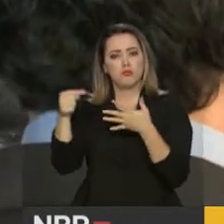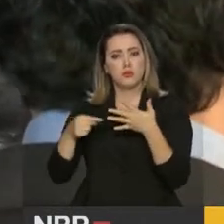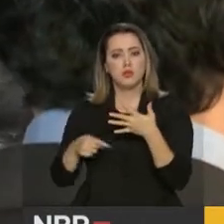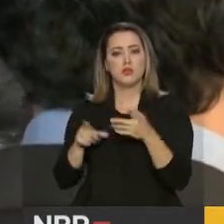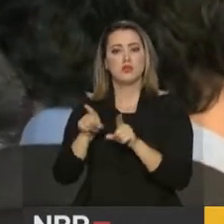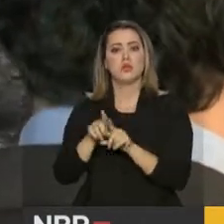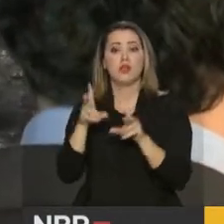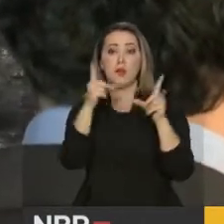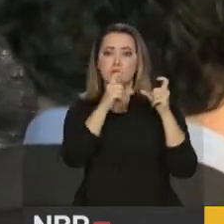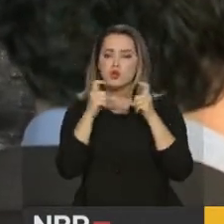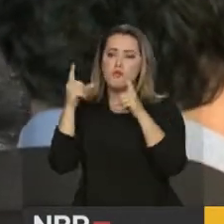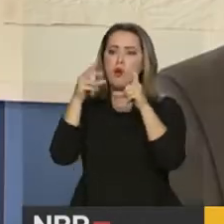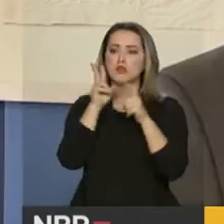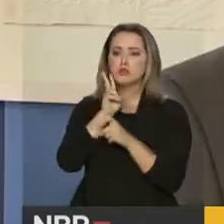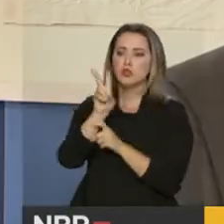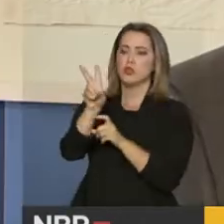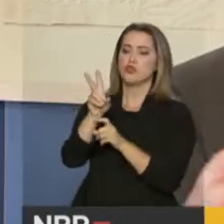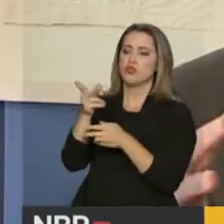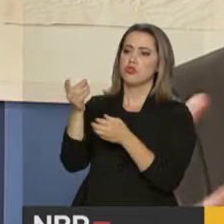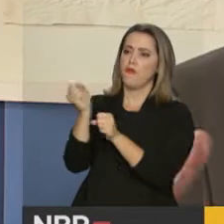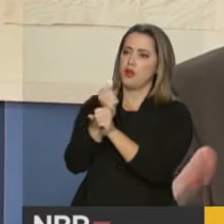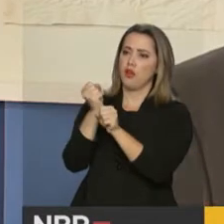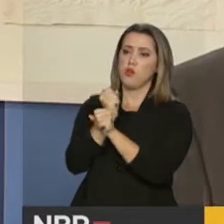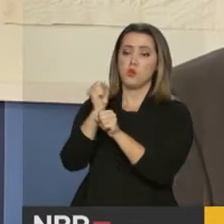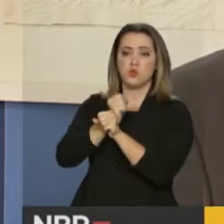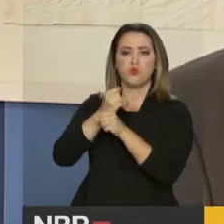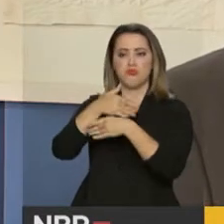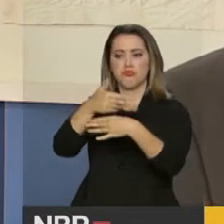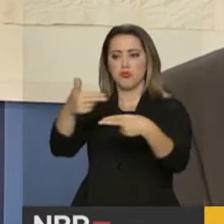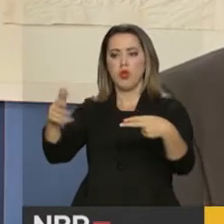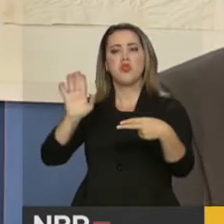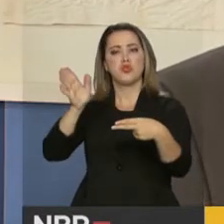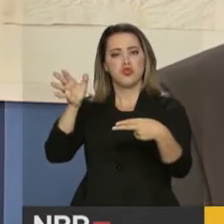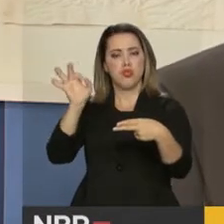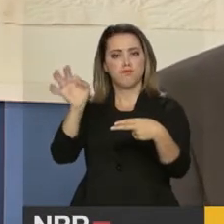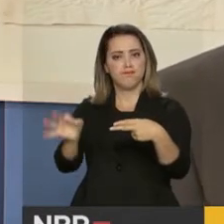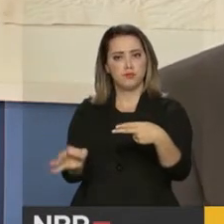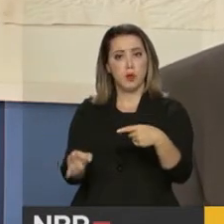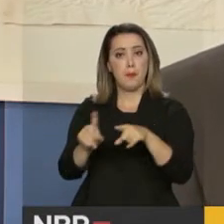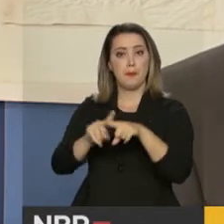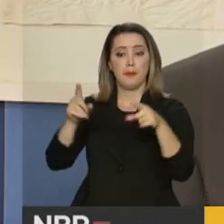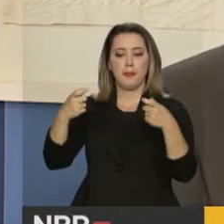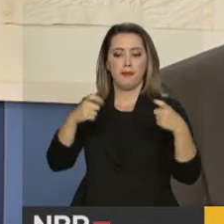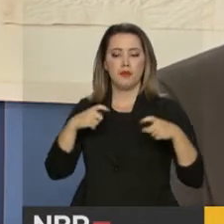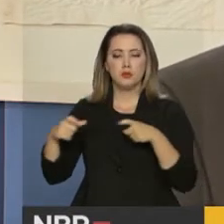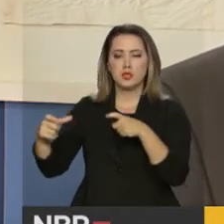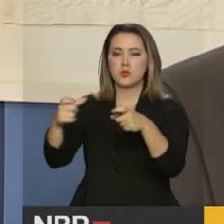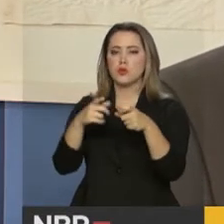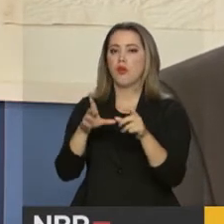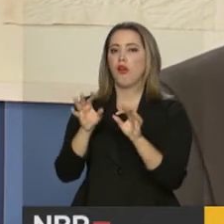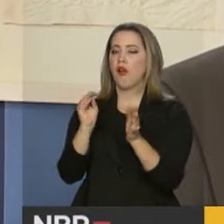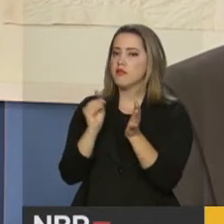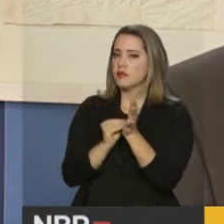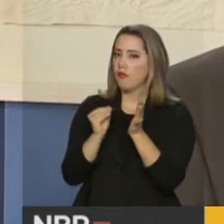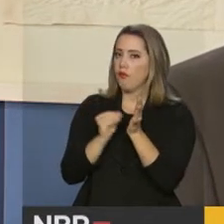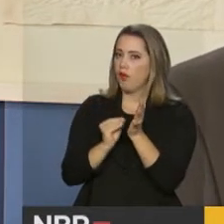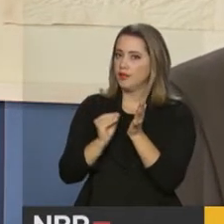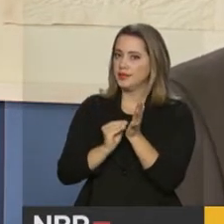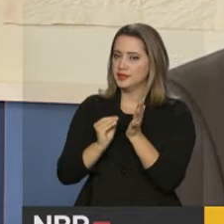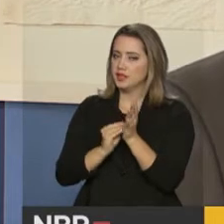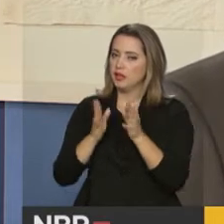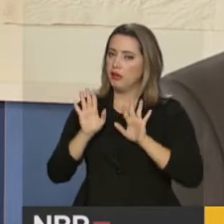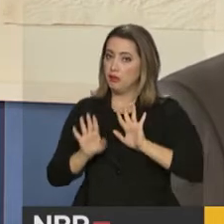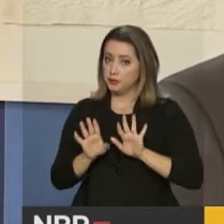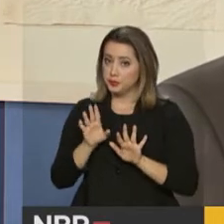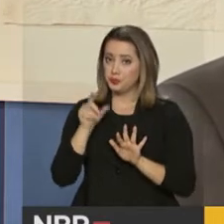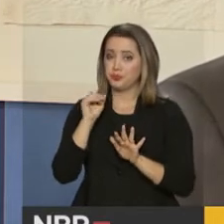temos algumas fotos e vemos que o palácio, a estrutura estava pronta, mas havia alguns elementos que ainda